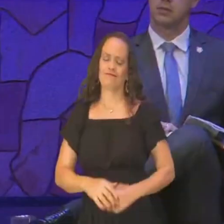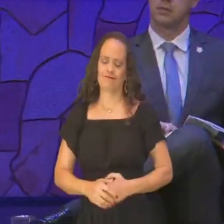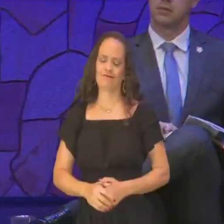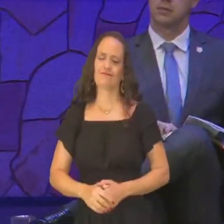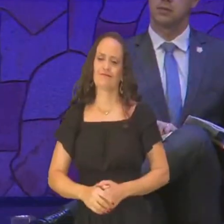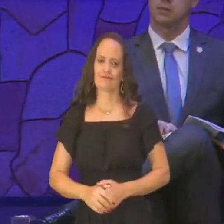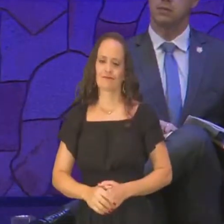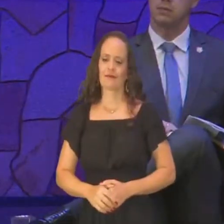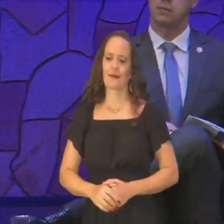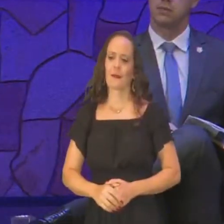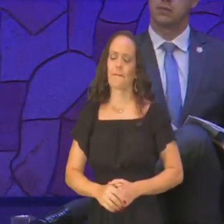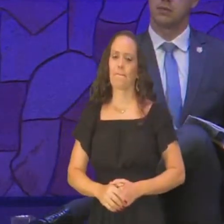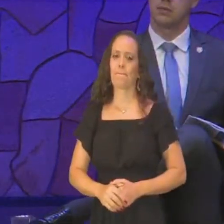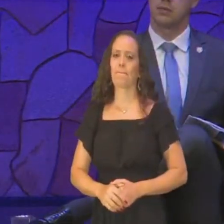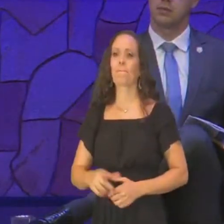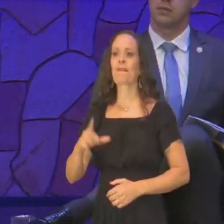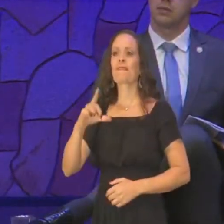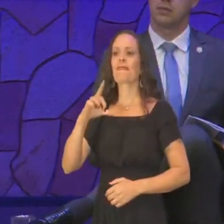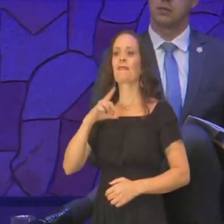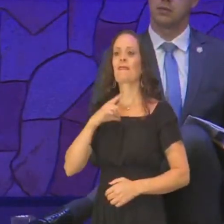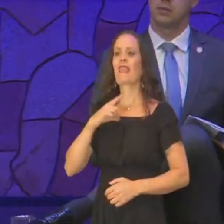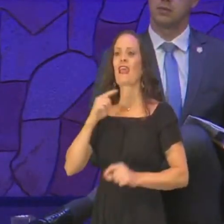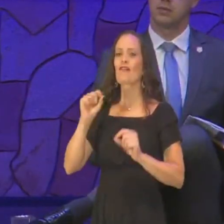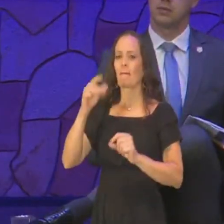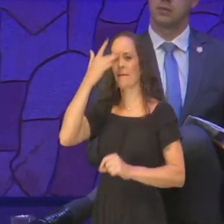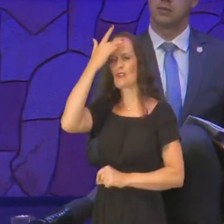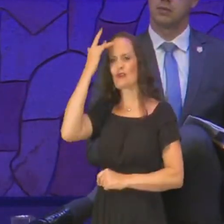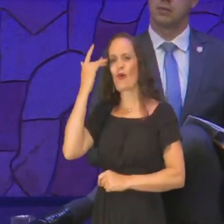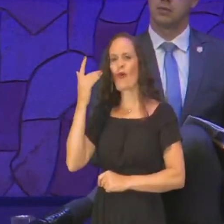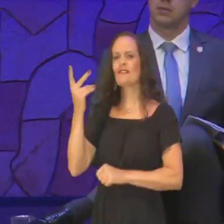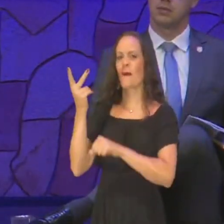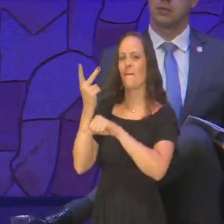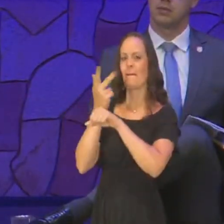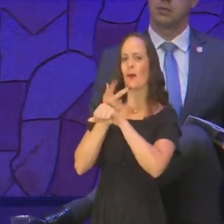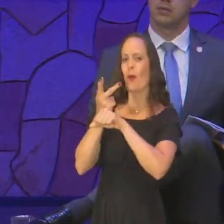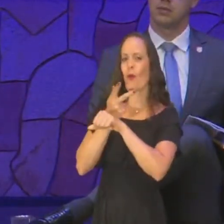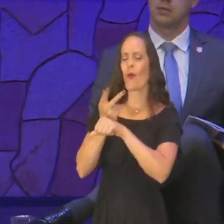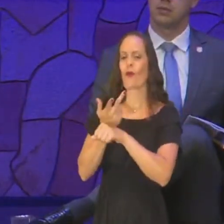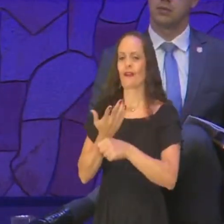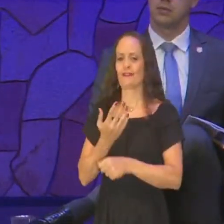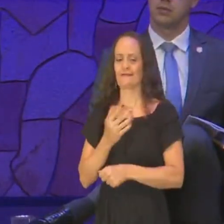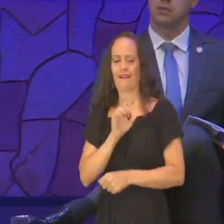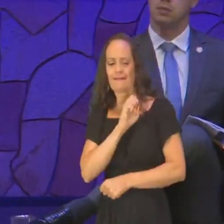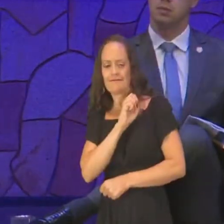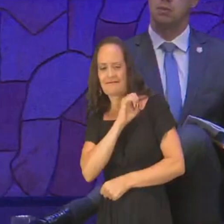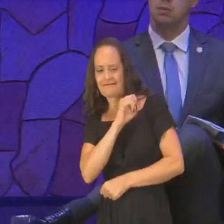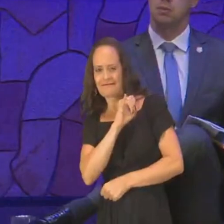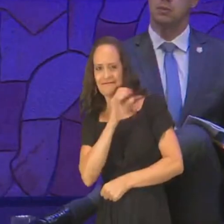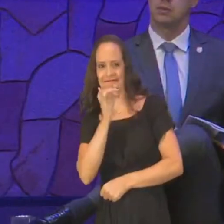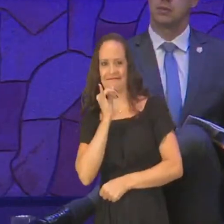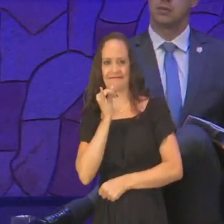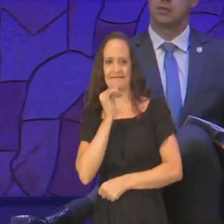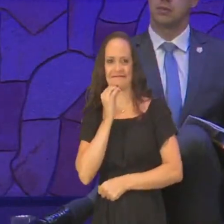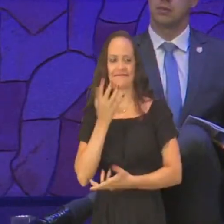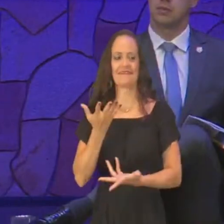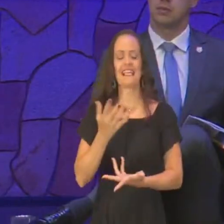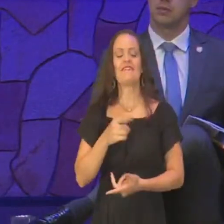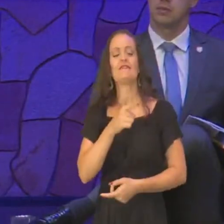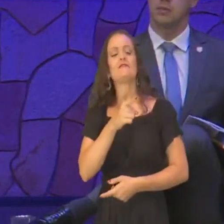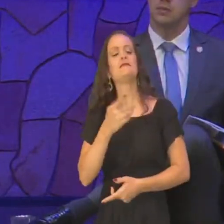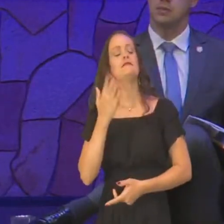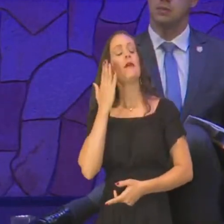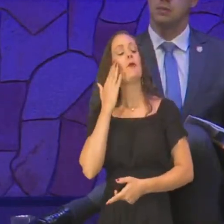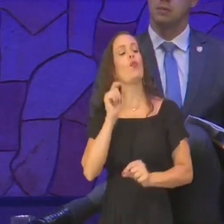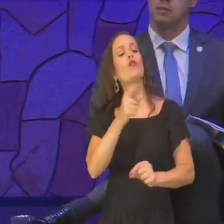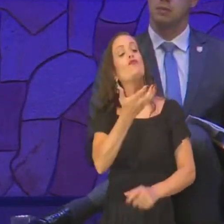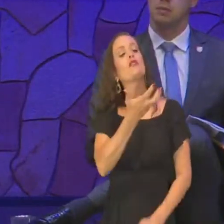são criados por interesse. Uma moça sabe quando um rapaz, e ela percebe no decorrer do relacionamento, quais são as suas